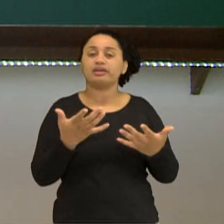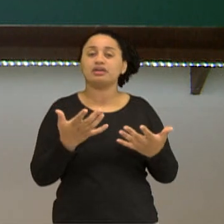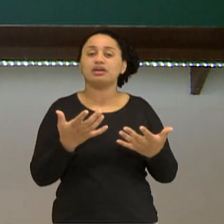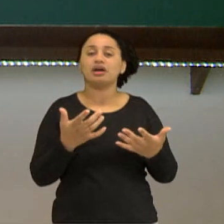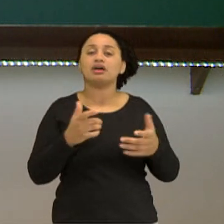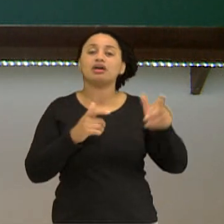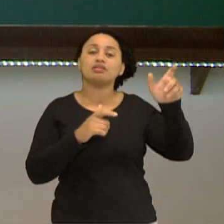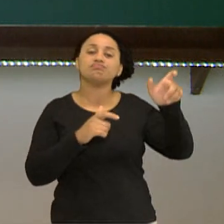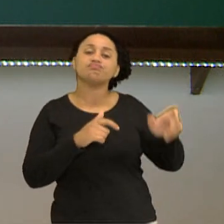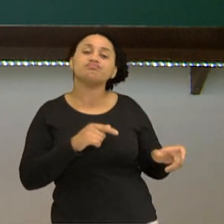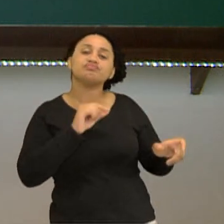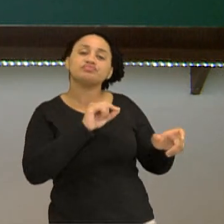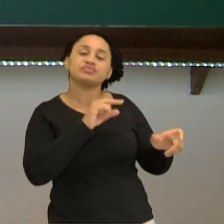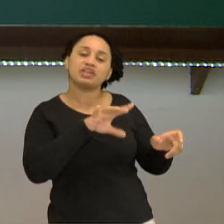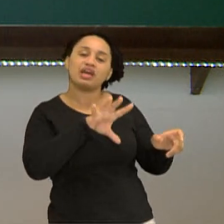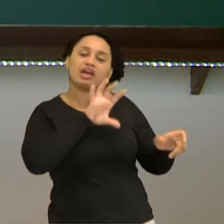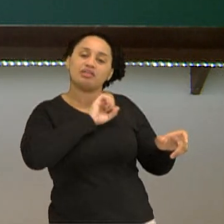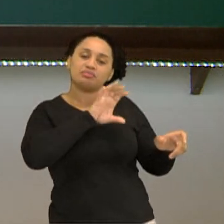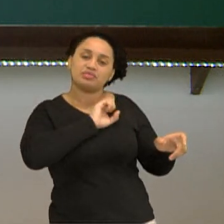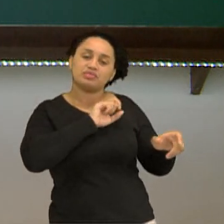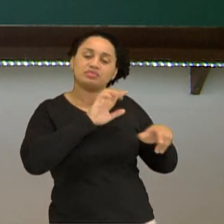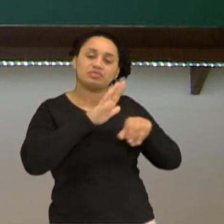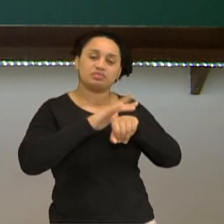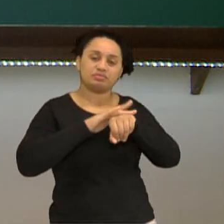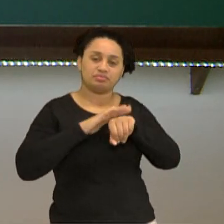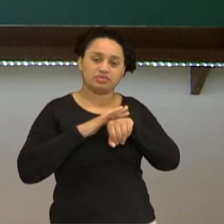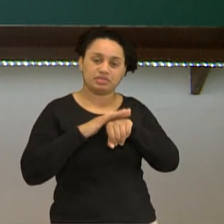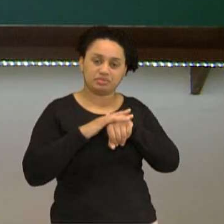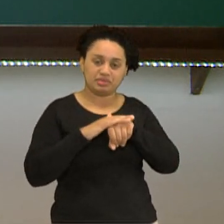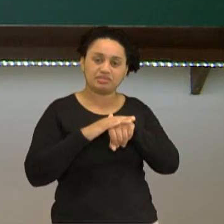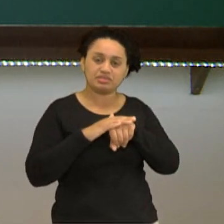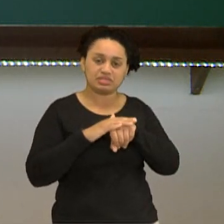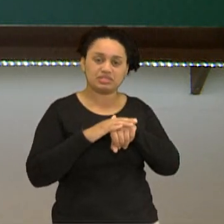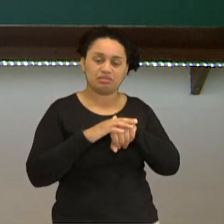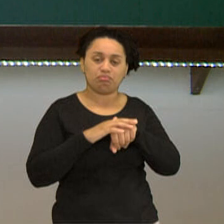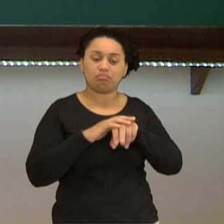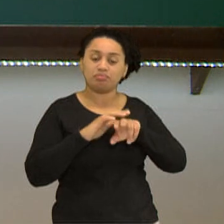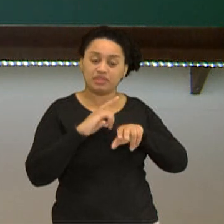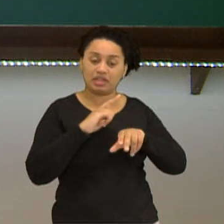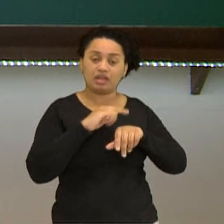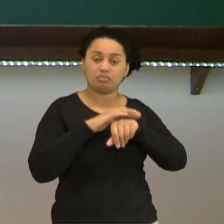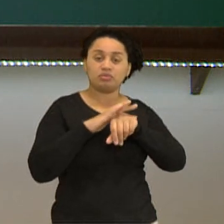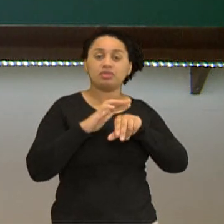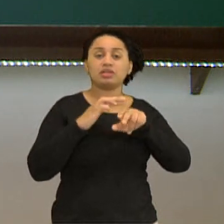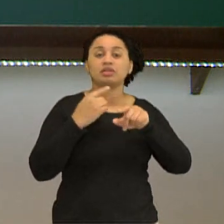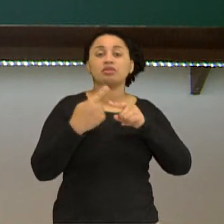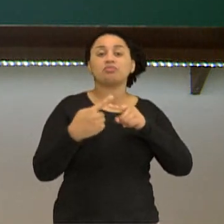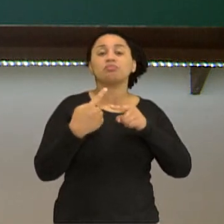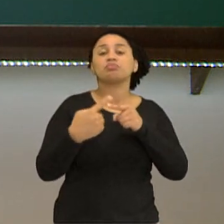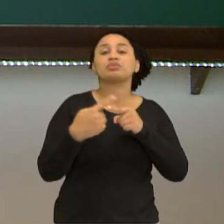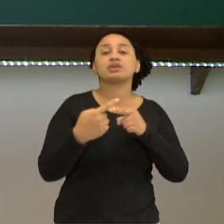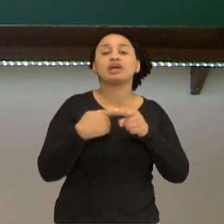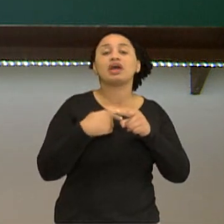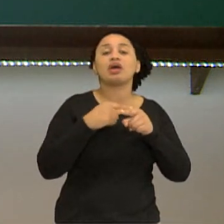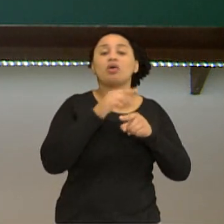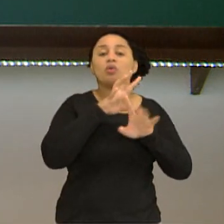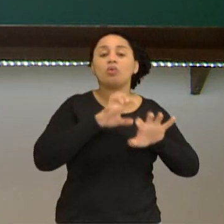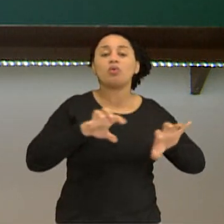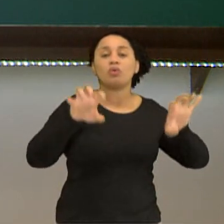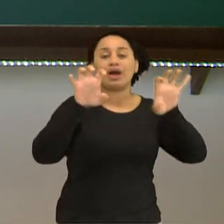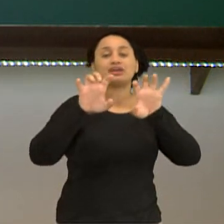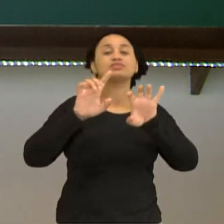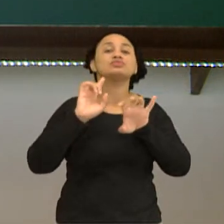a pessoa está absorvendo uma doença, está acometida de uma doença que foi causada pelo ar